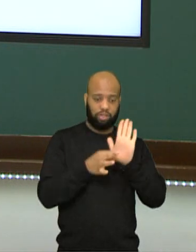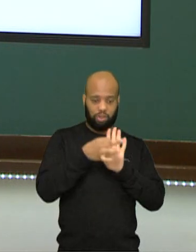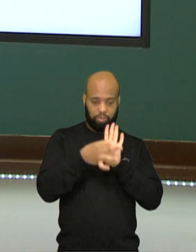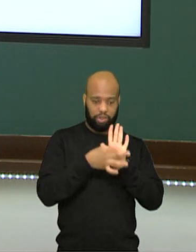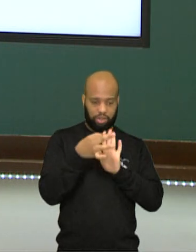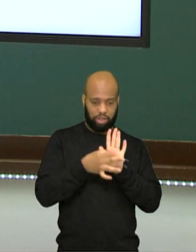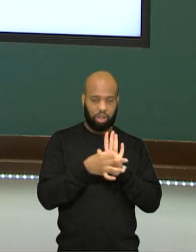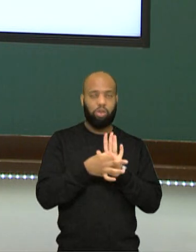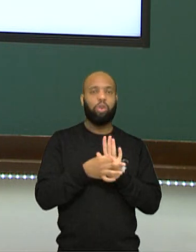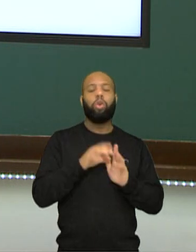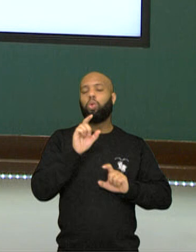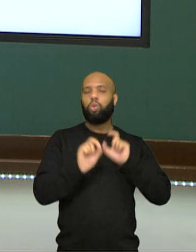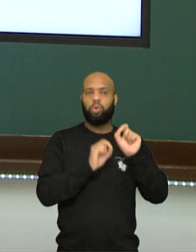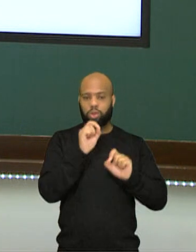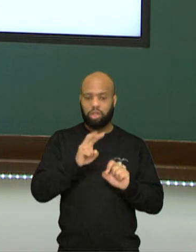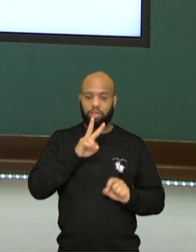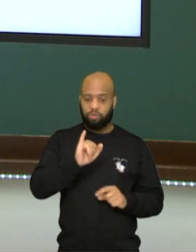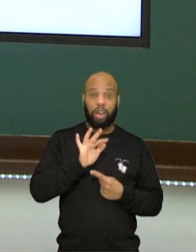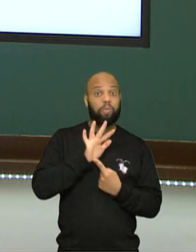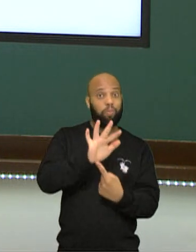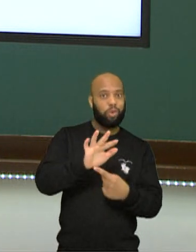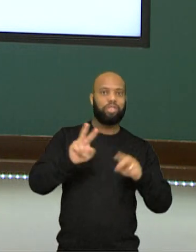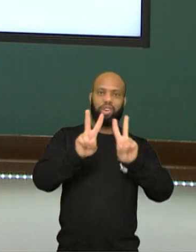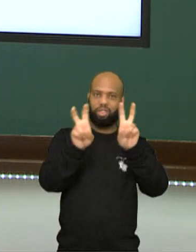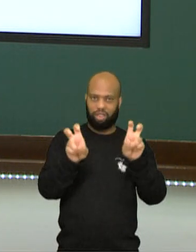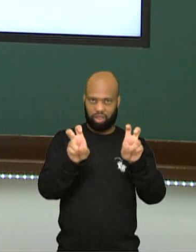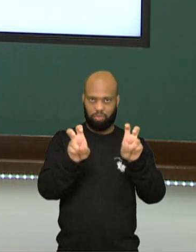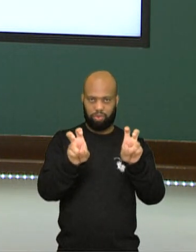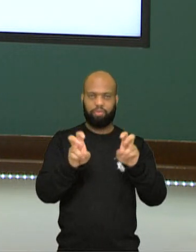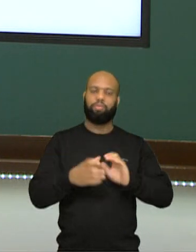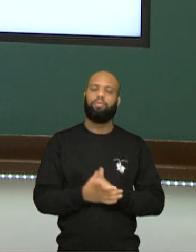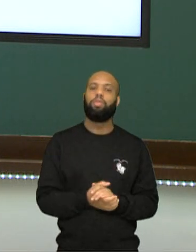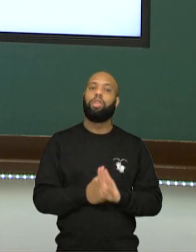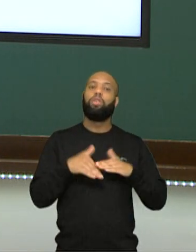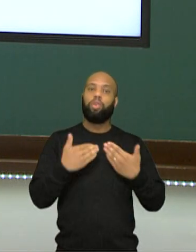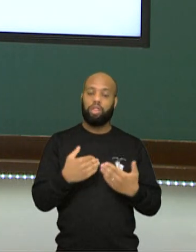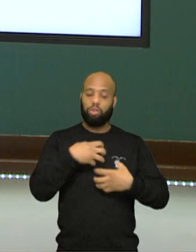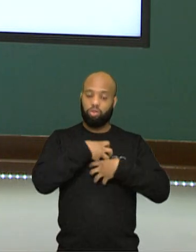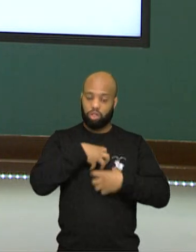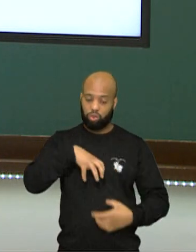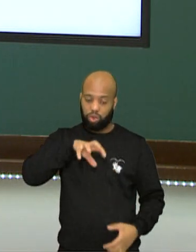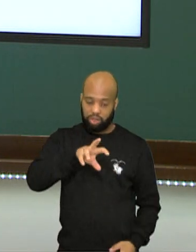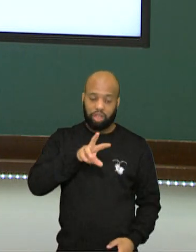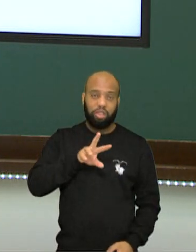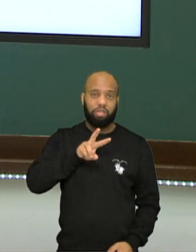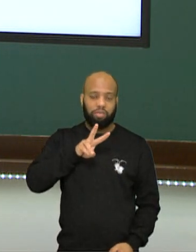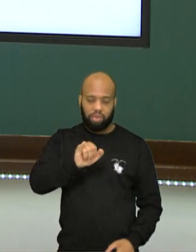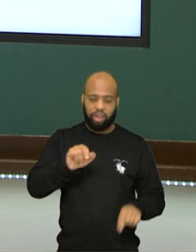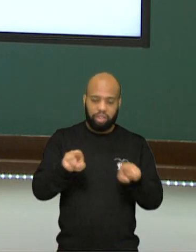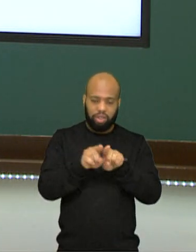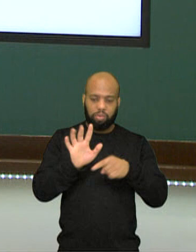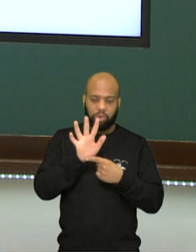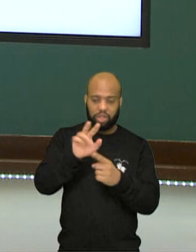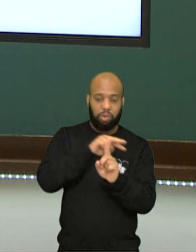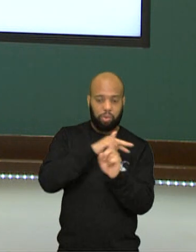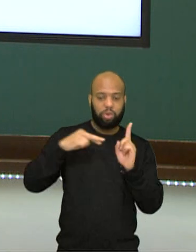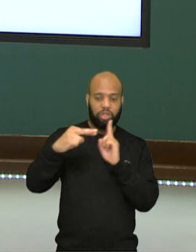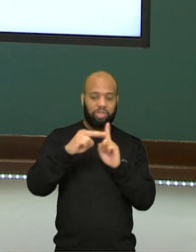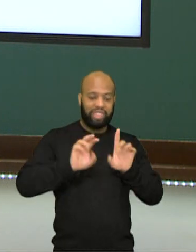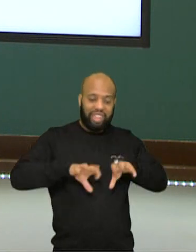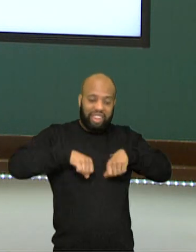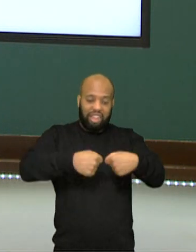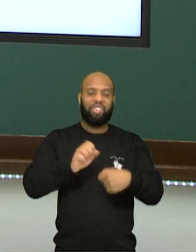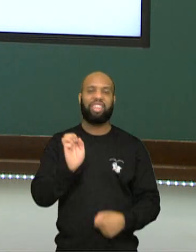costumam ser reservados para apresentar o assunto abordado e, além disso, o ponto de vista defendido pelo autor,